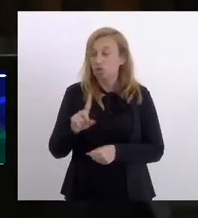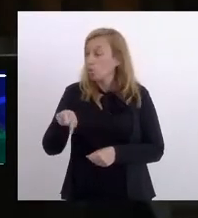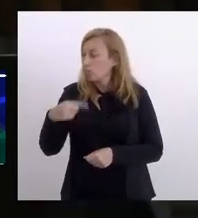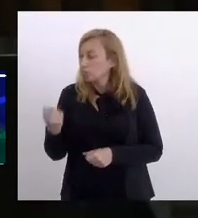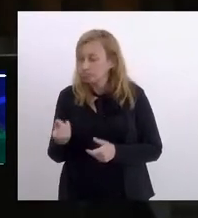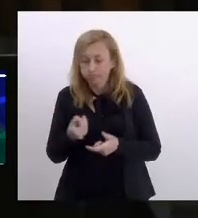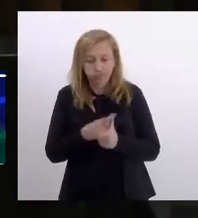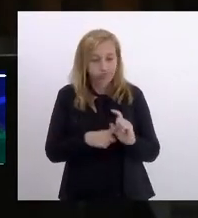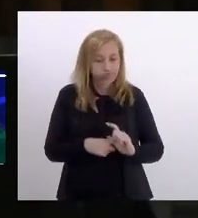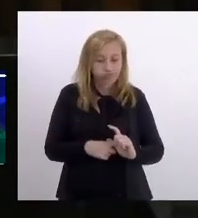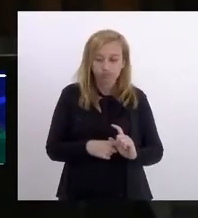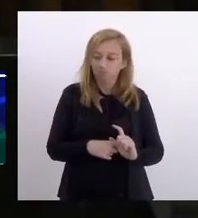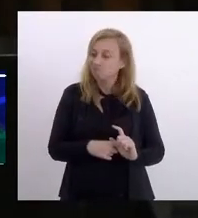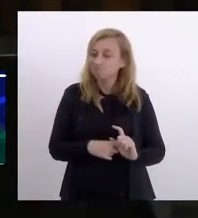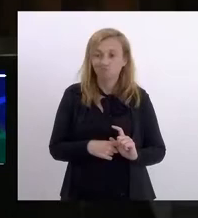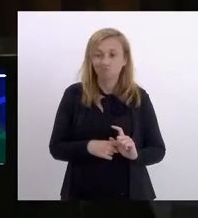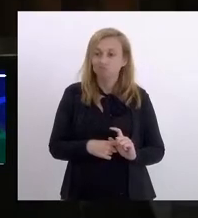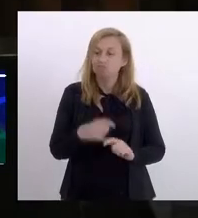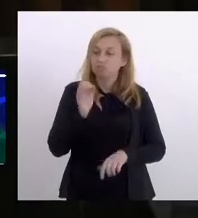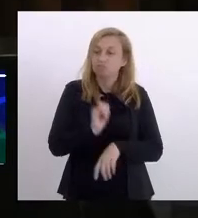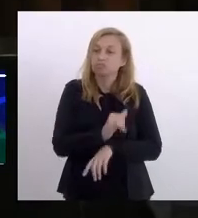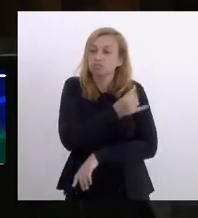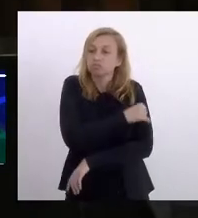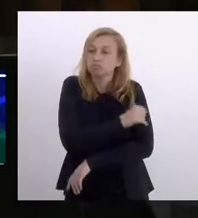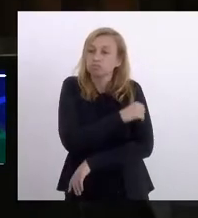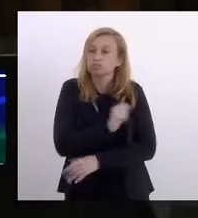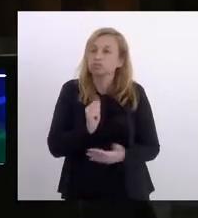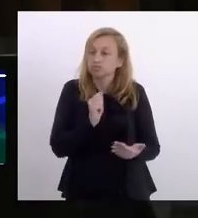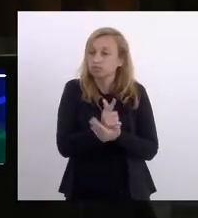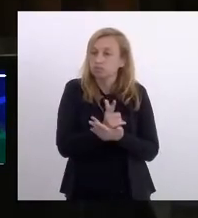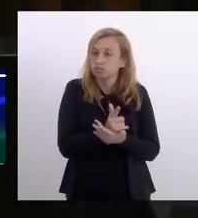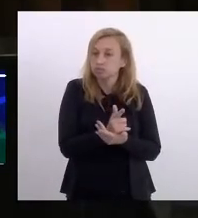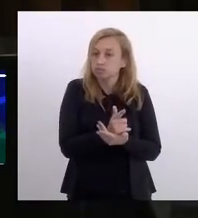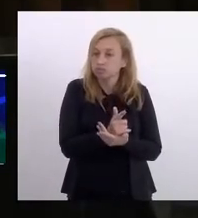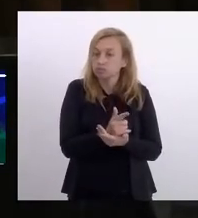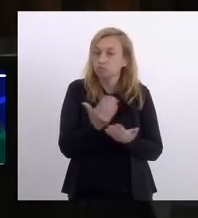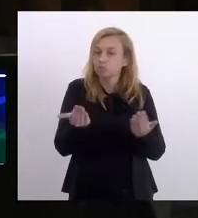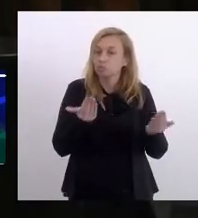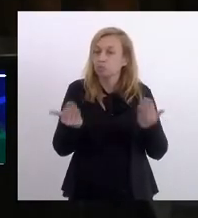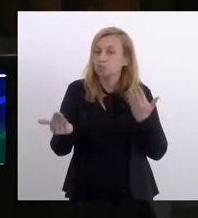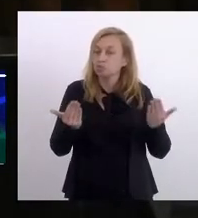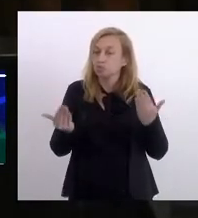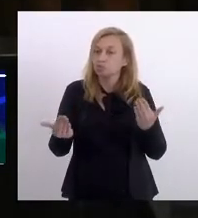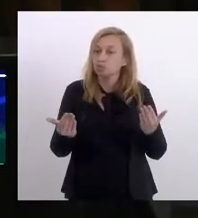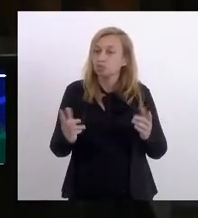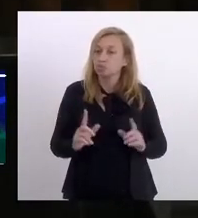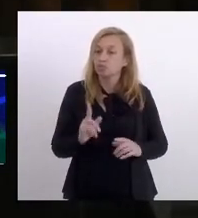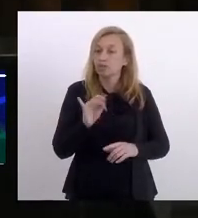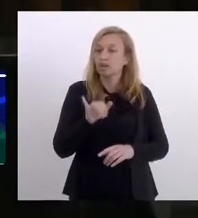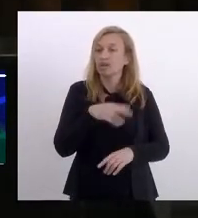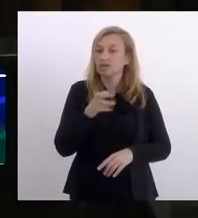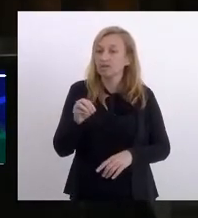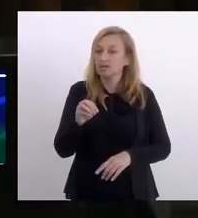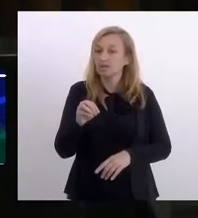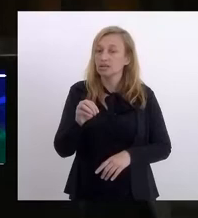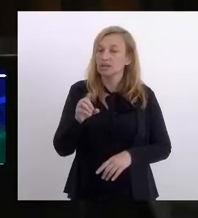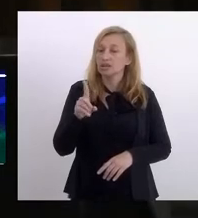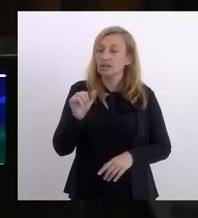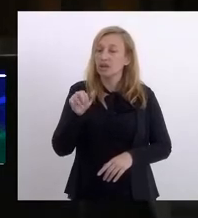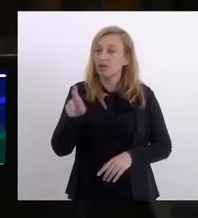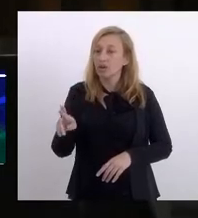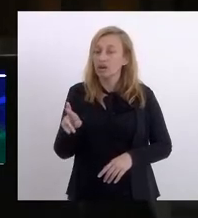dívida hoje que o Estado do Rio de Janeiro esteja pagando que se compare a essa operação Delaware, essa